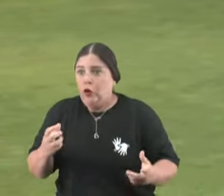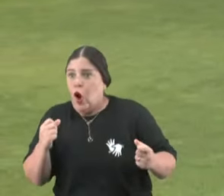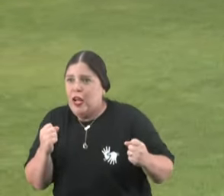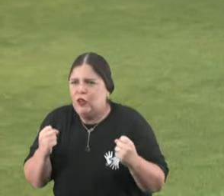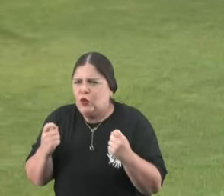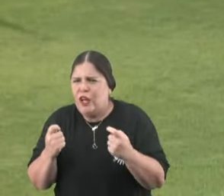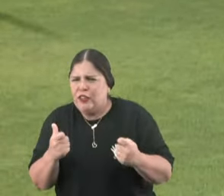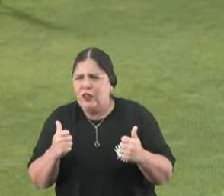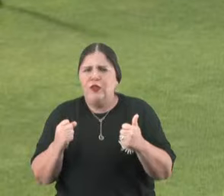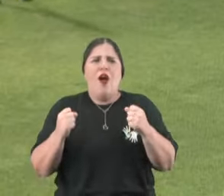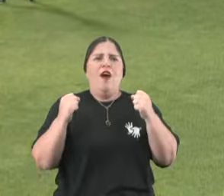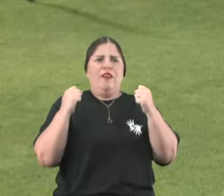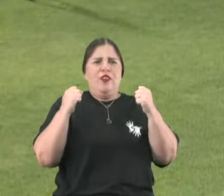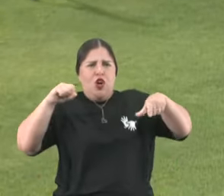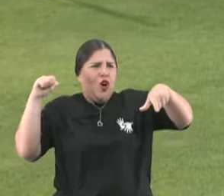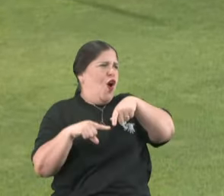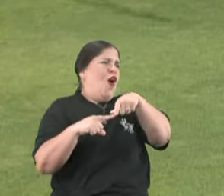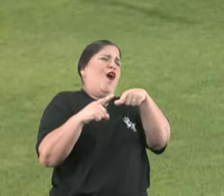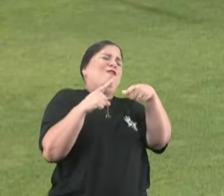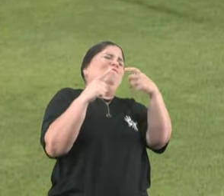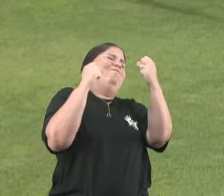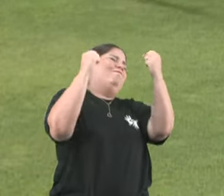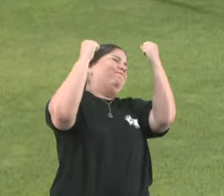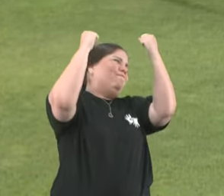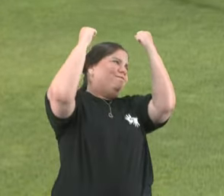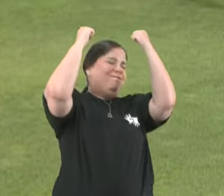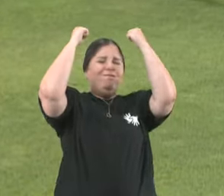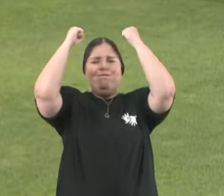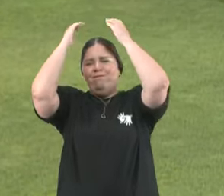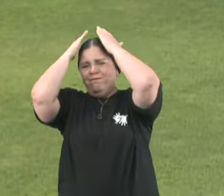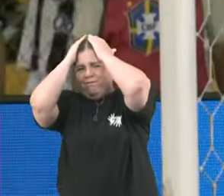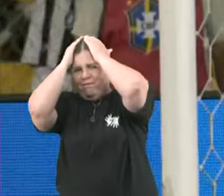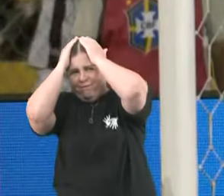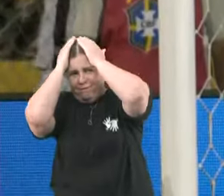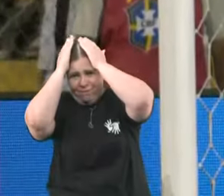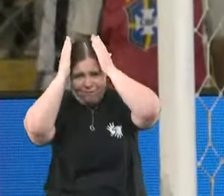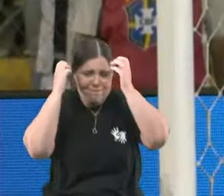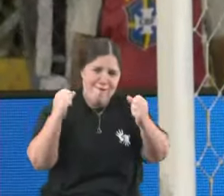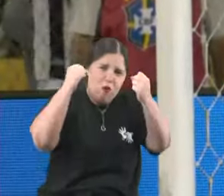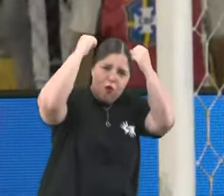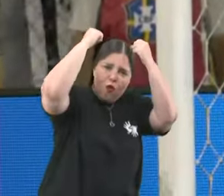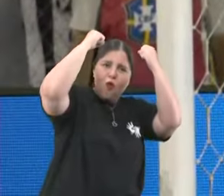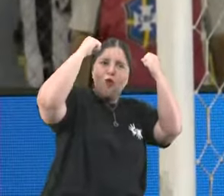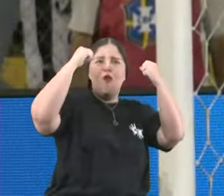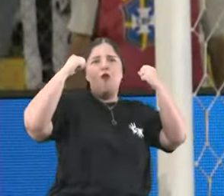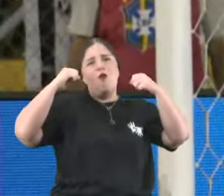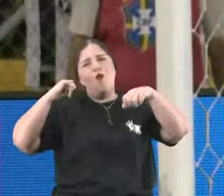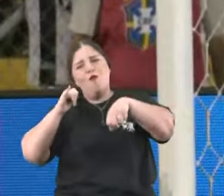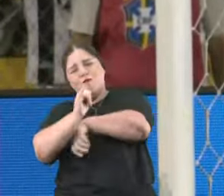liberdade. Para fora o chute do Anselmo, mas teve desvio.